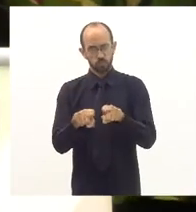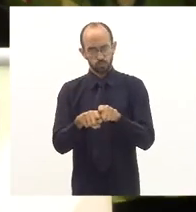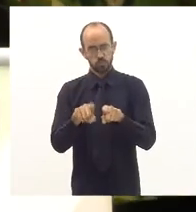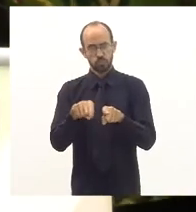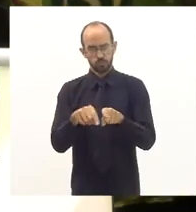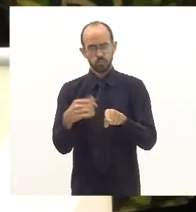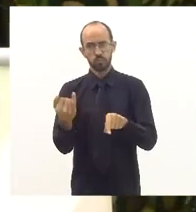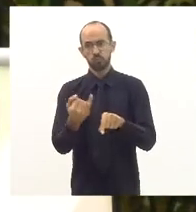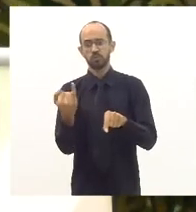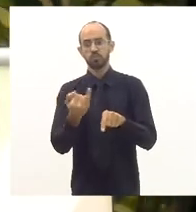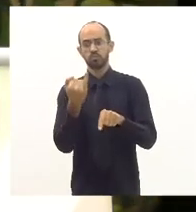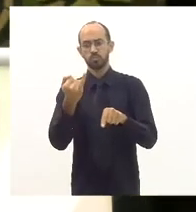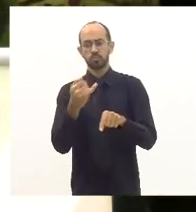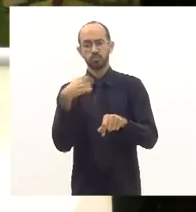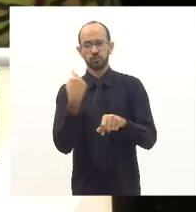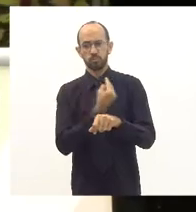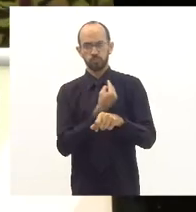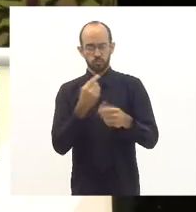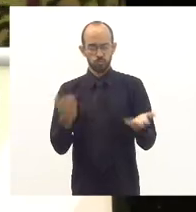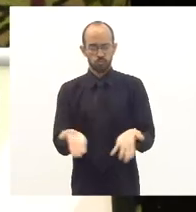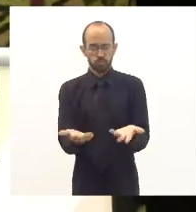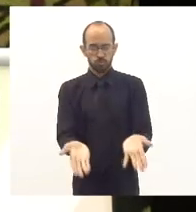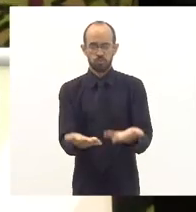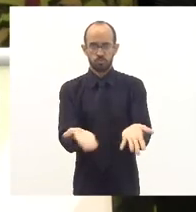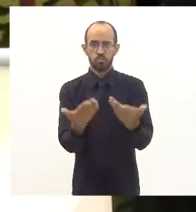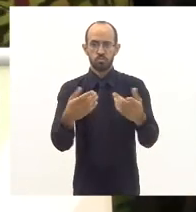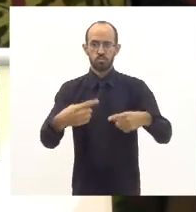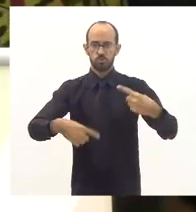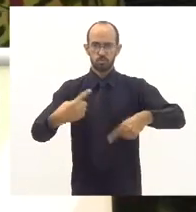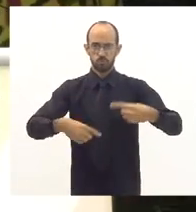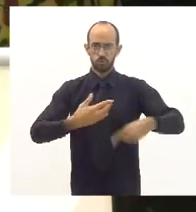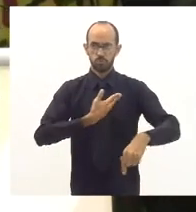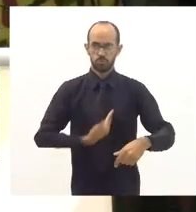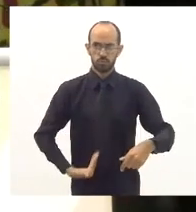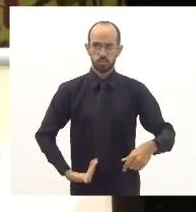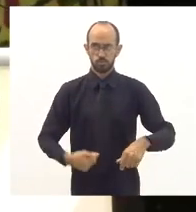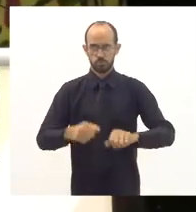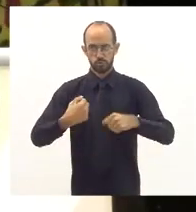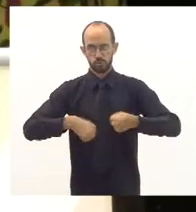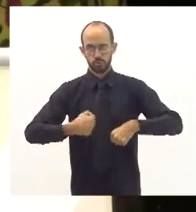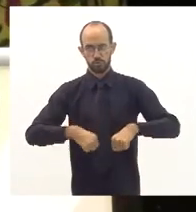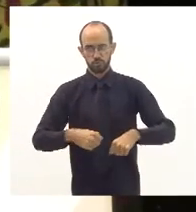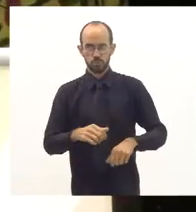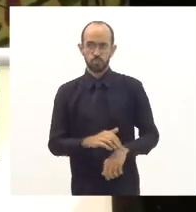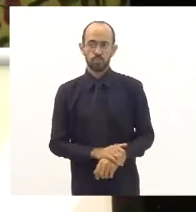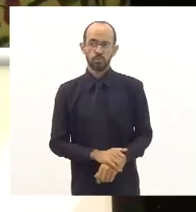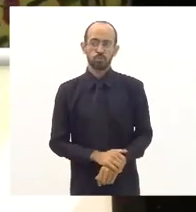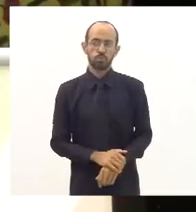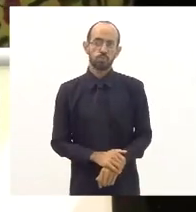importante para que a gente possa fomentar as políticas públicas necessárias.